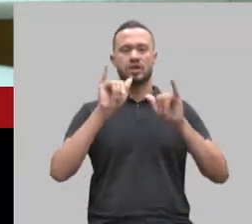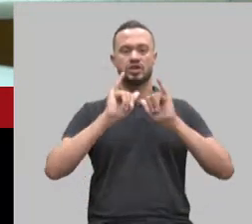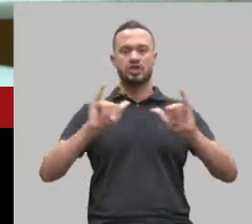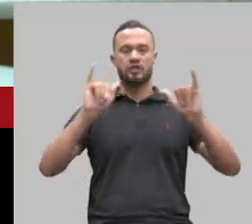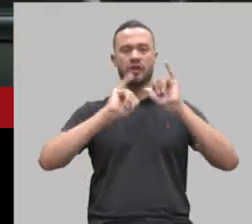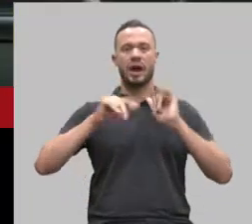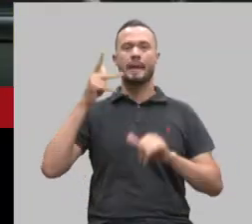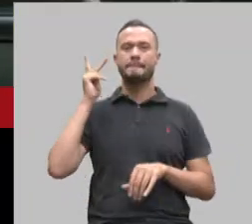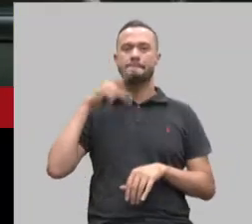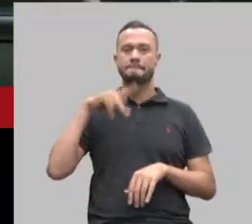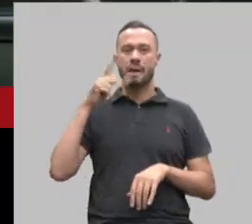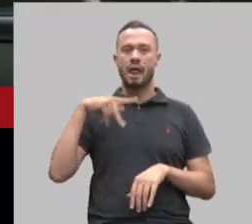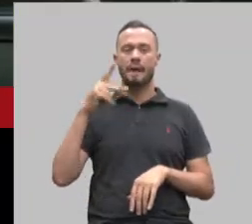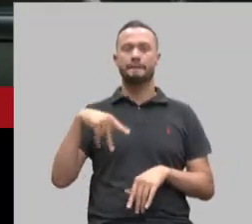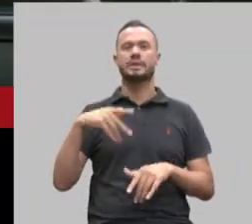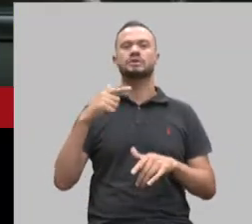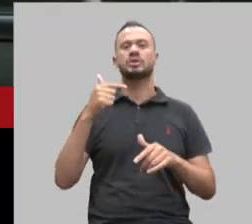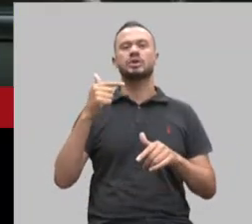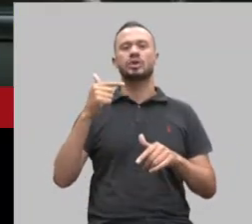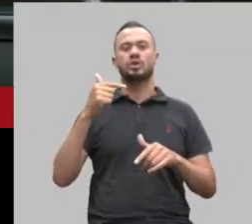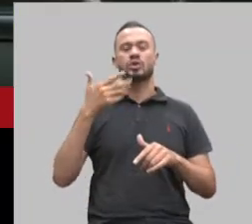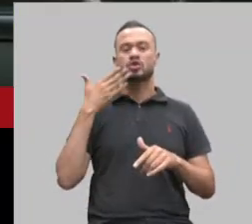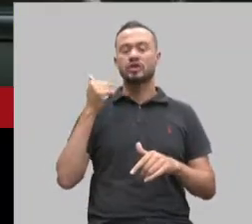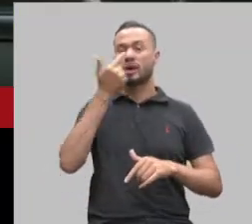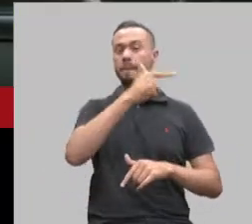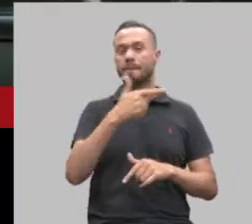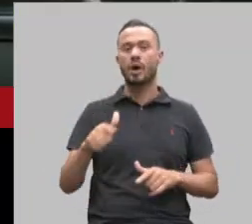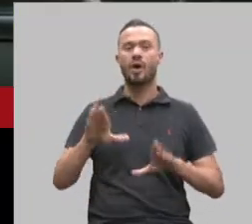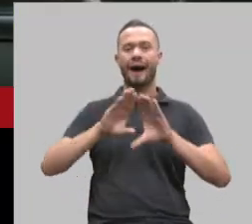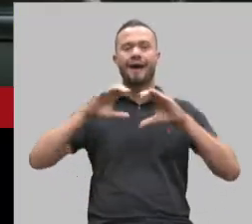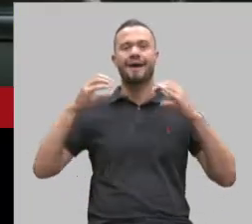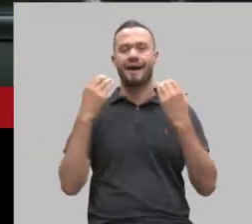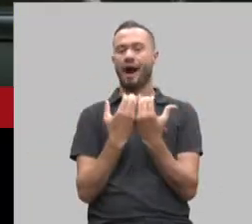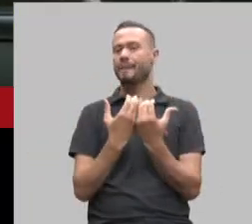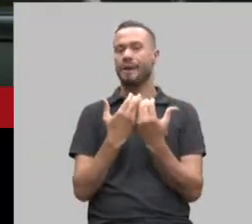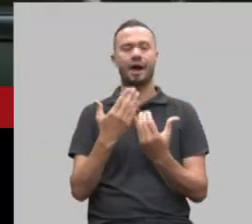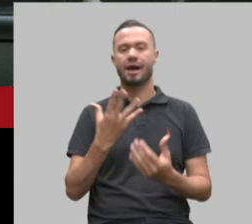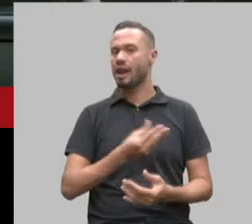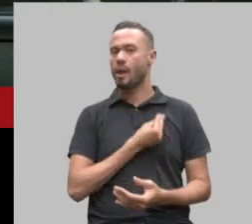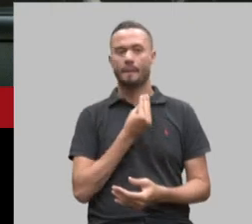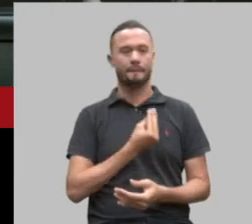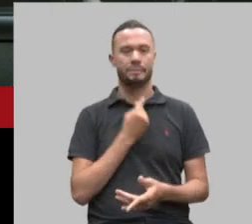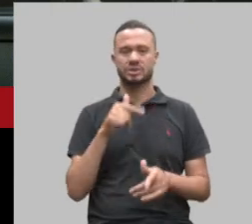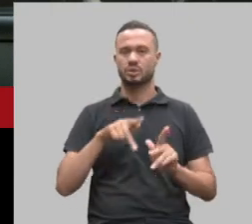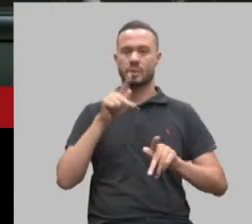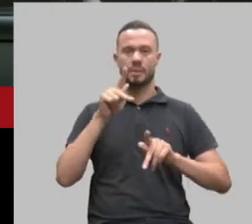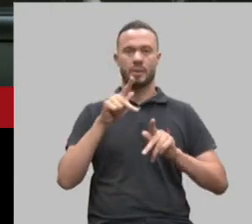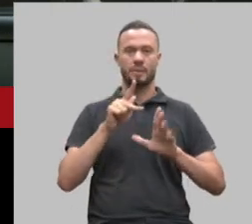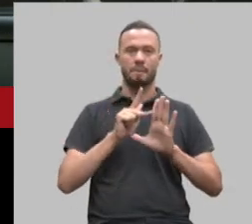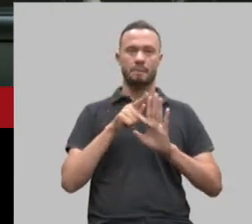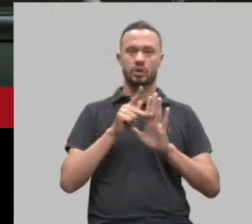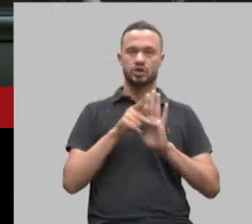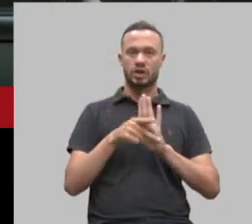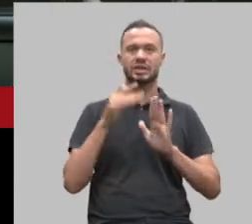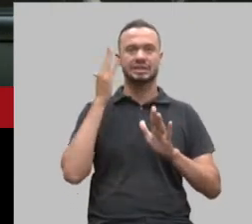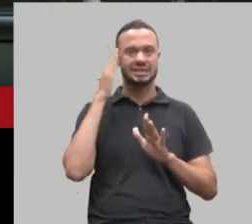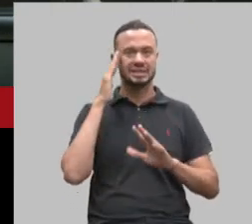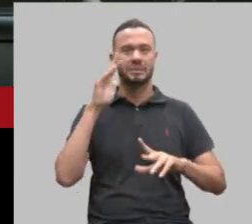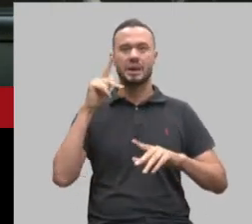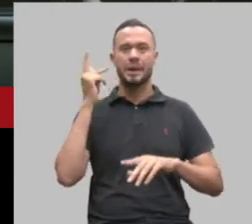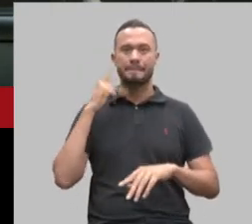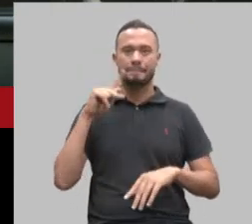para outras câmaras que ainda não participam do projeto todo mundo sabe que participar do Parlamento jovens é uma experiência